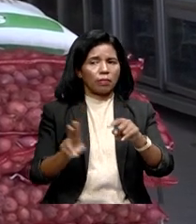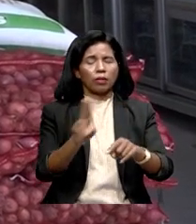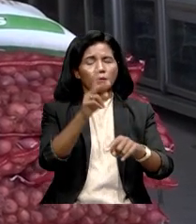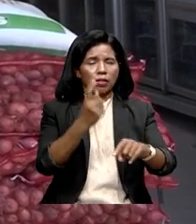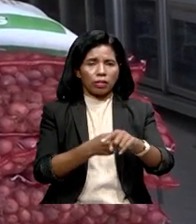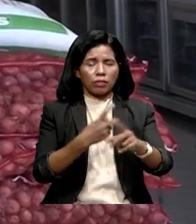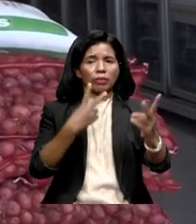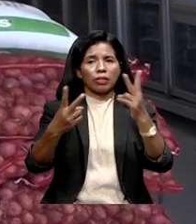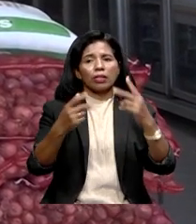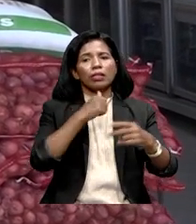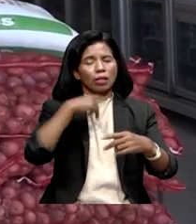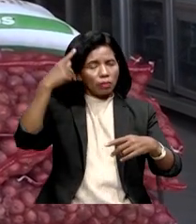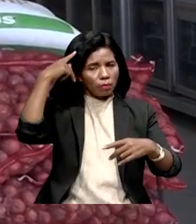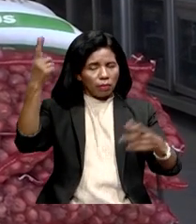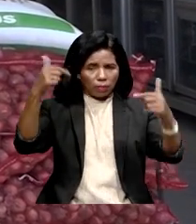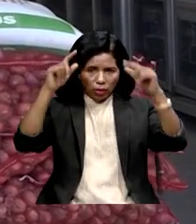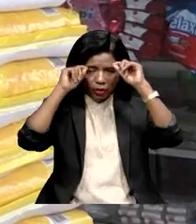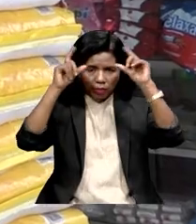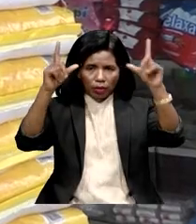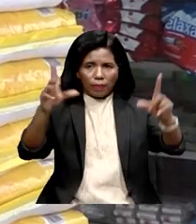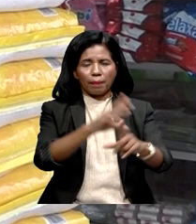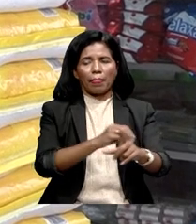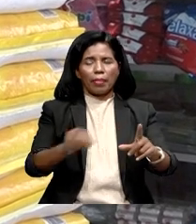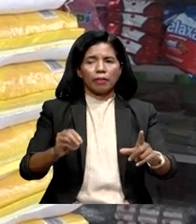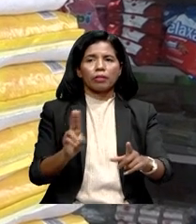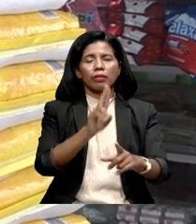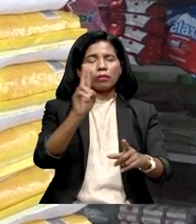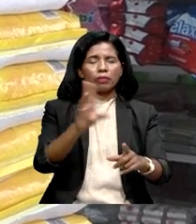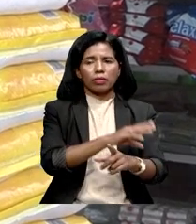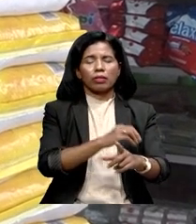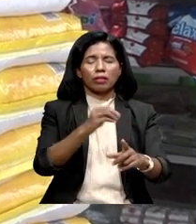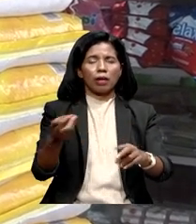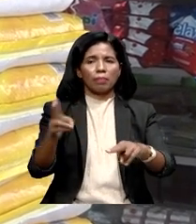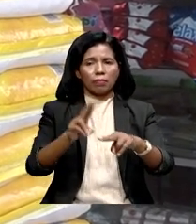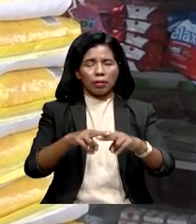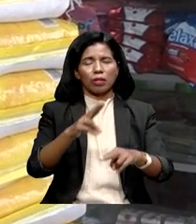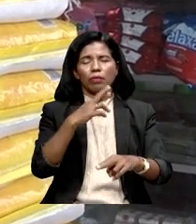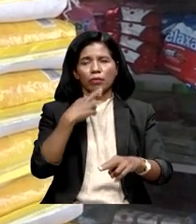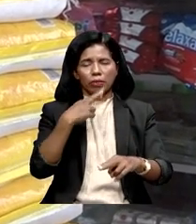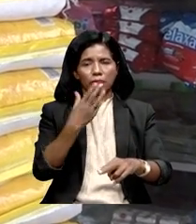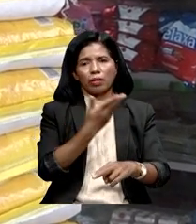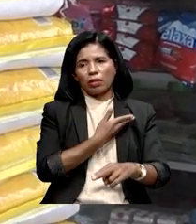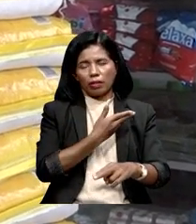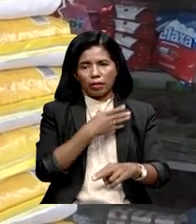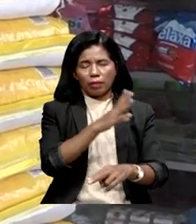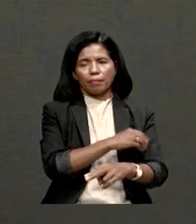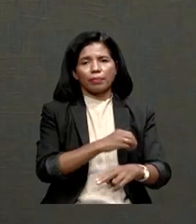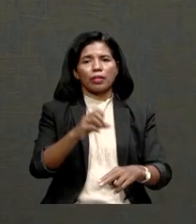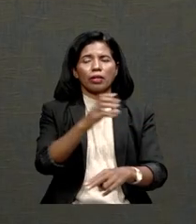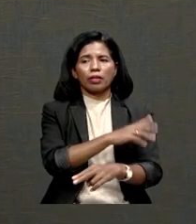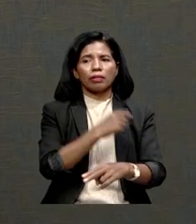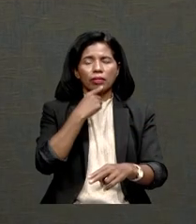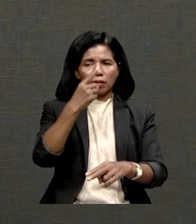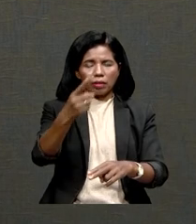tempo vizita Papa Francisco em Timor-Leste, onde manipula folin sasan, liu-liu, folin voos. Inspetor-geral AIFAESA